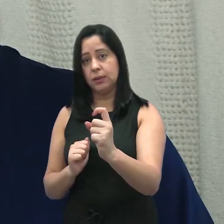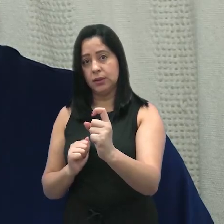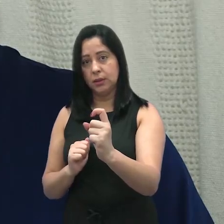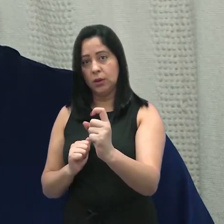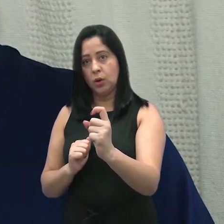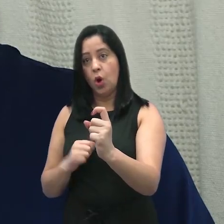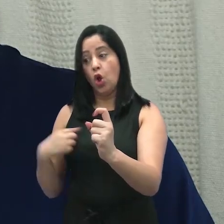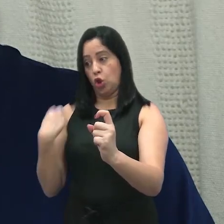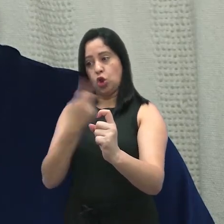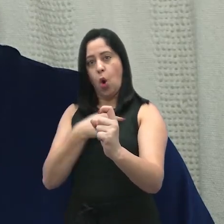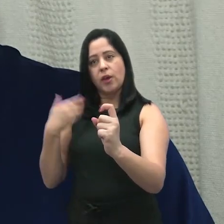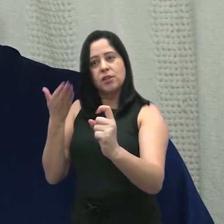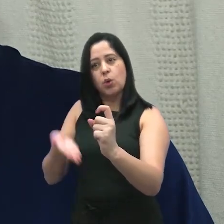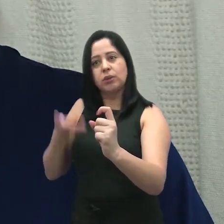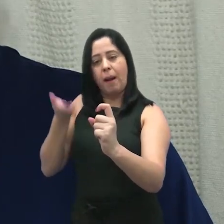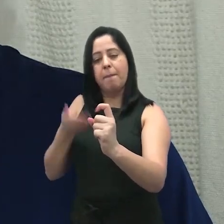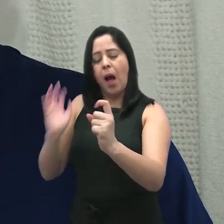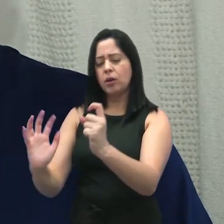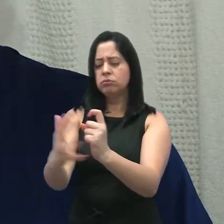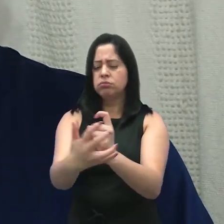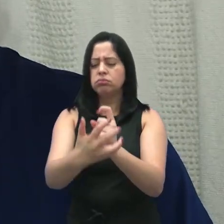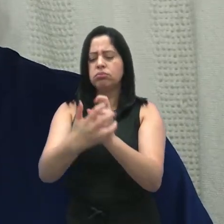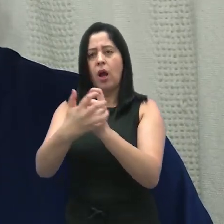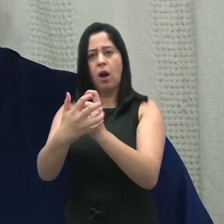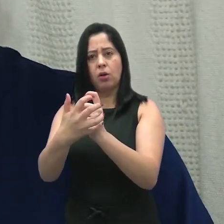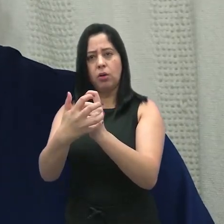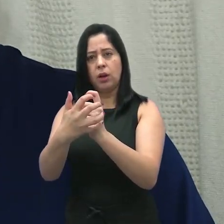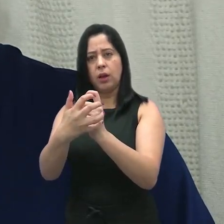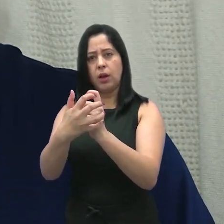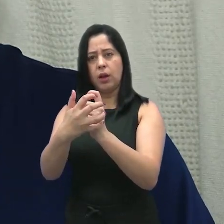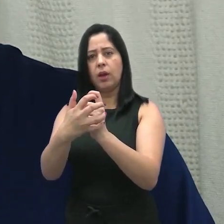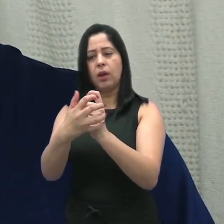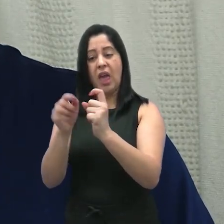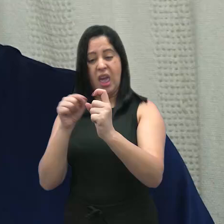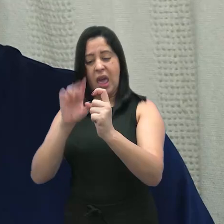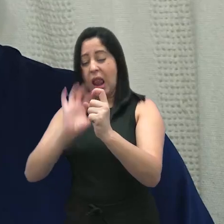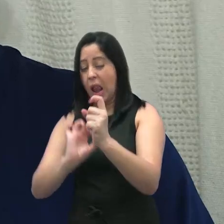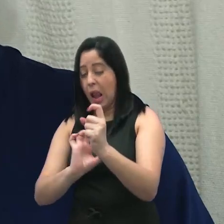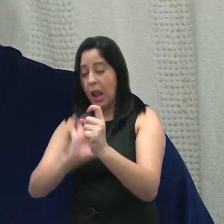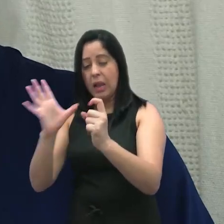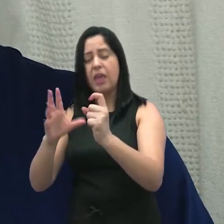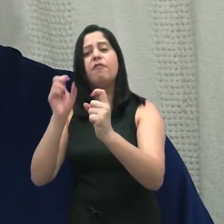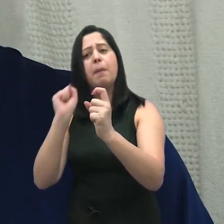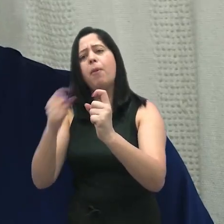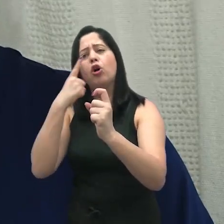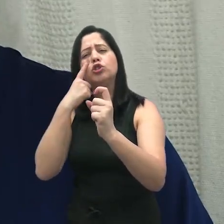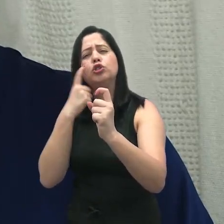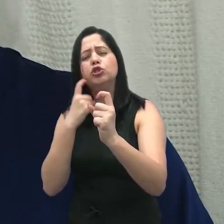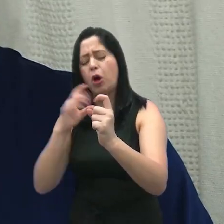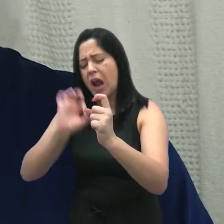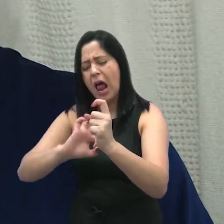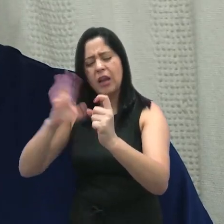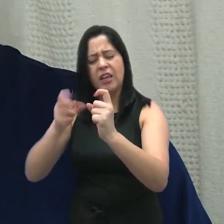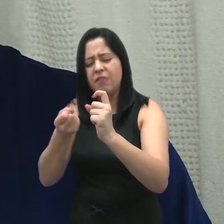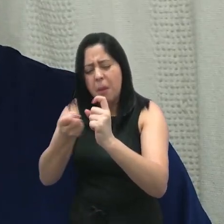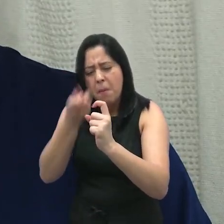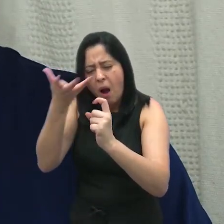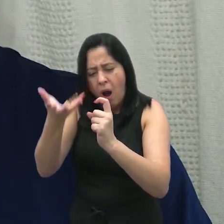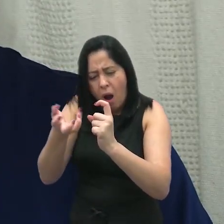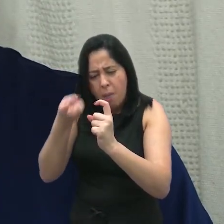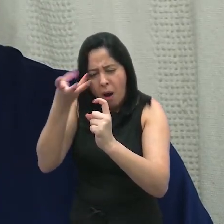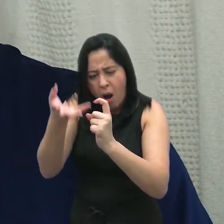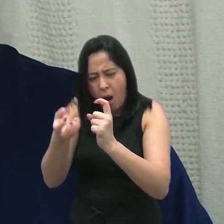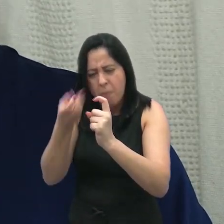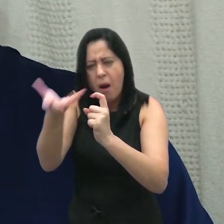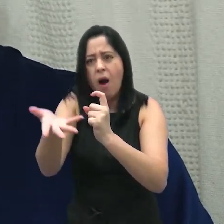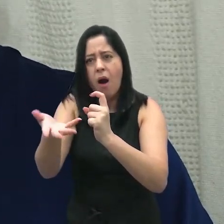assim, o trabalho nosso é receber essas pessoas, deixá-las bem à vontade que ela está num lugar que ela pode chorar, ela pode pôr para